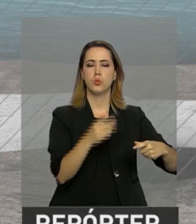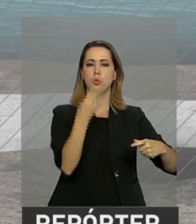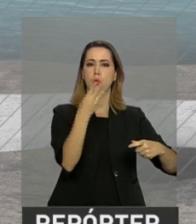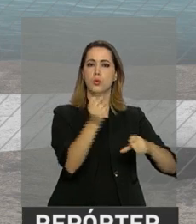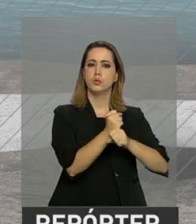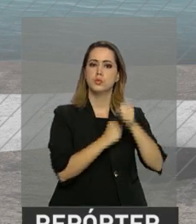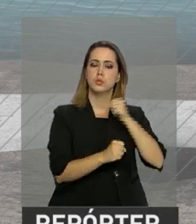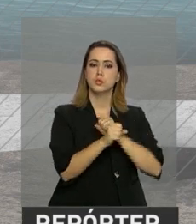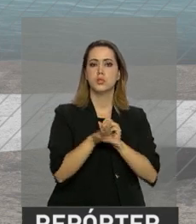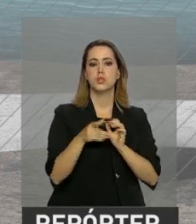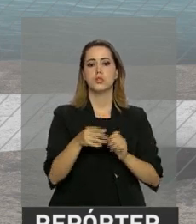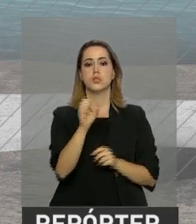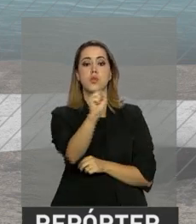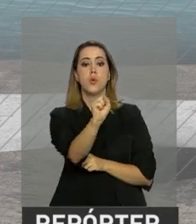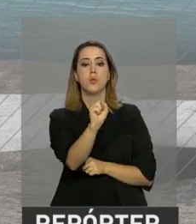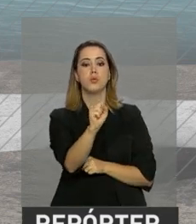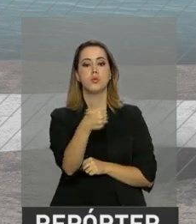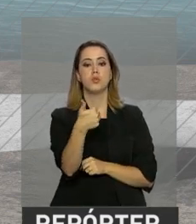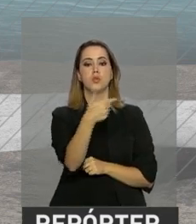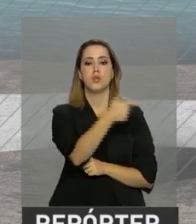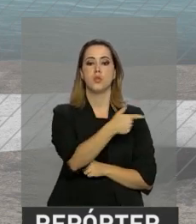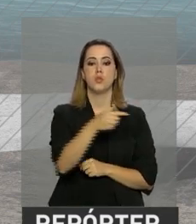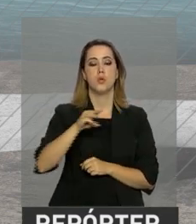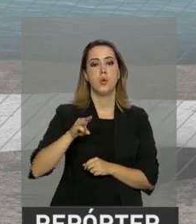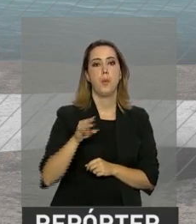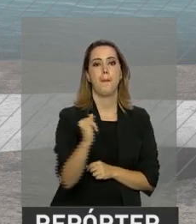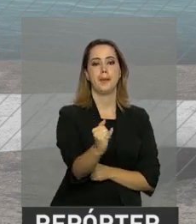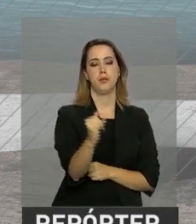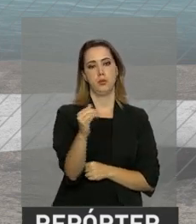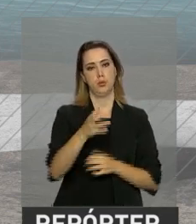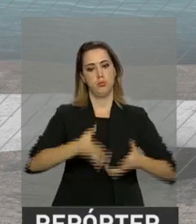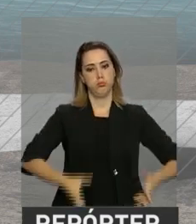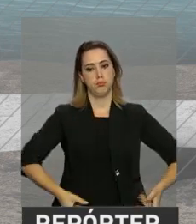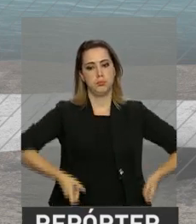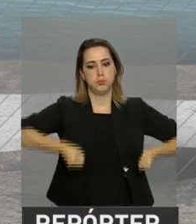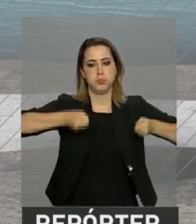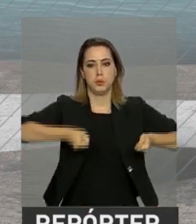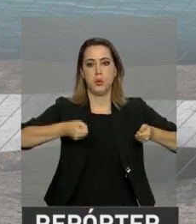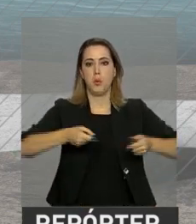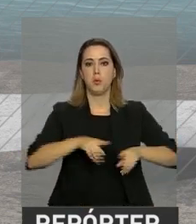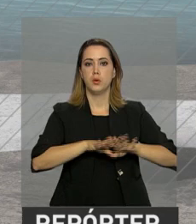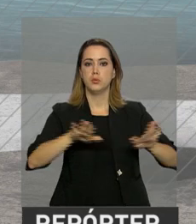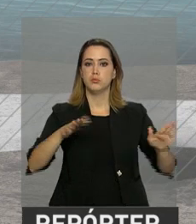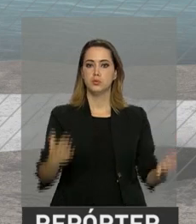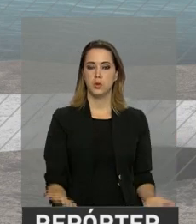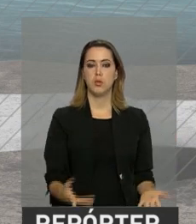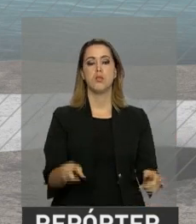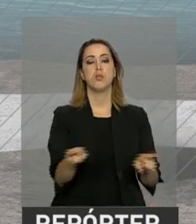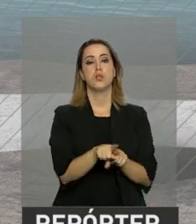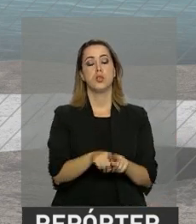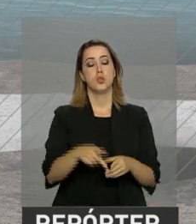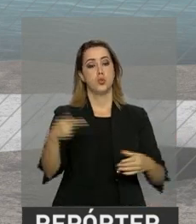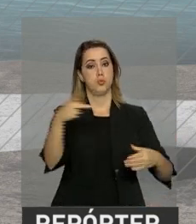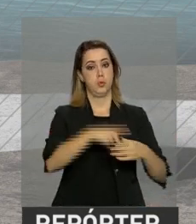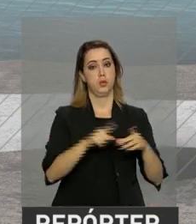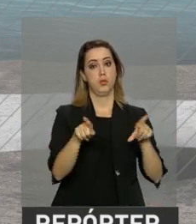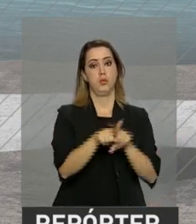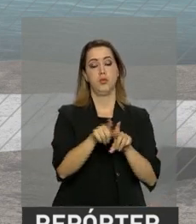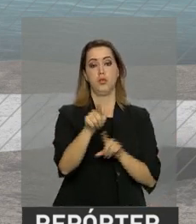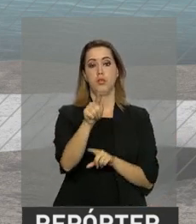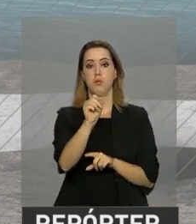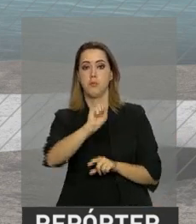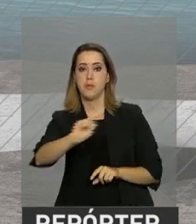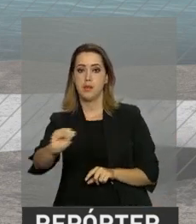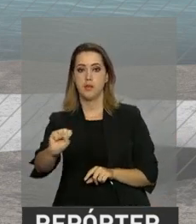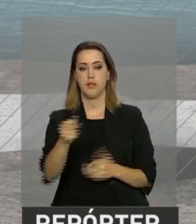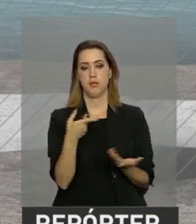3 anos, tem reservas entre 8 a 12 bilhões de barris de petróleo e gás natural. Na prática, com a mudança na lei,